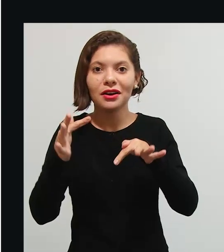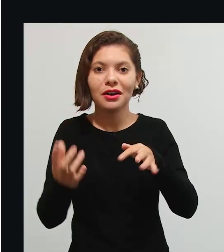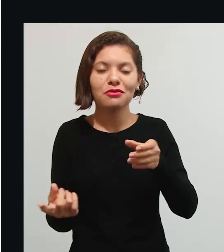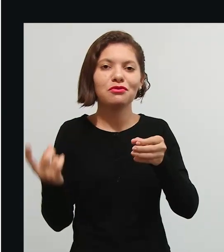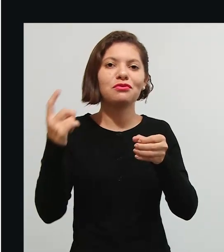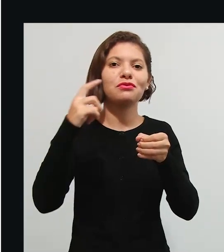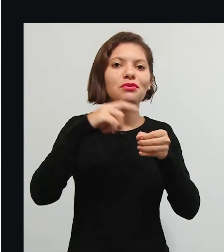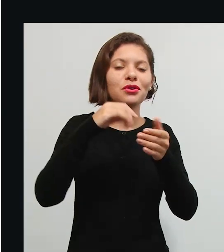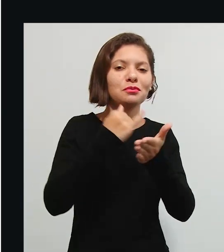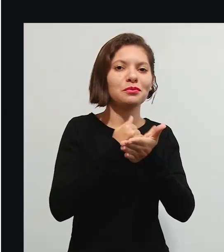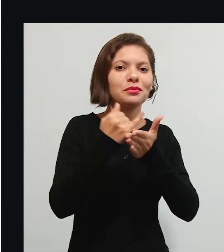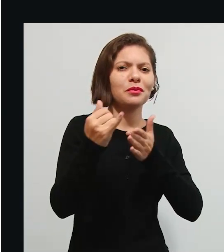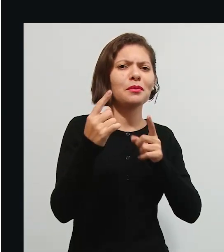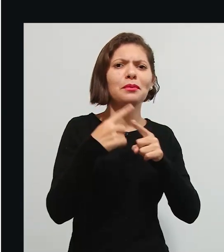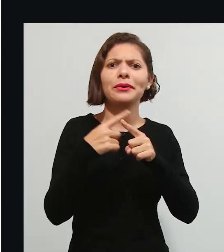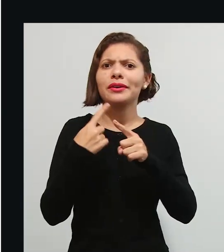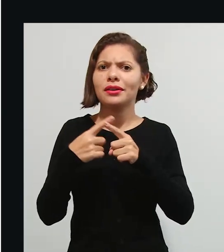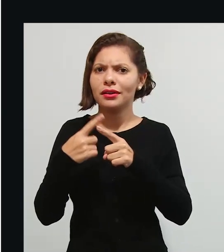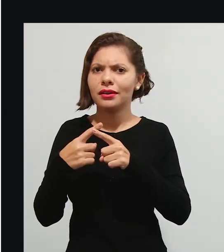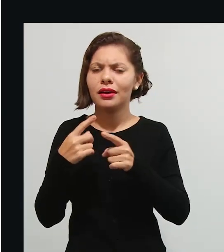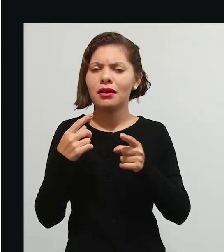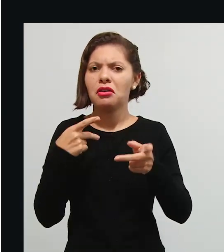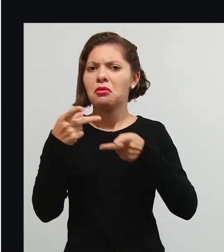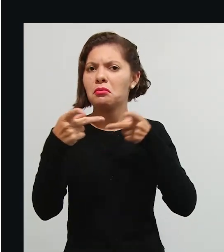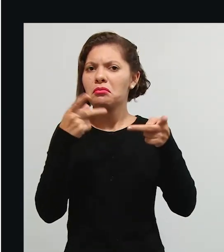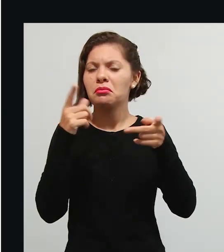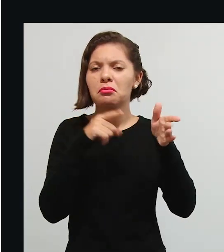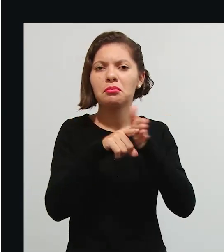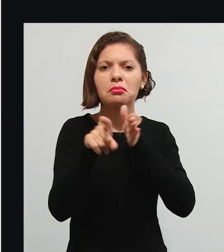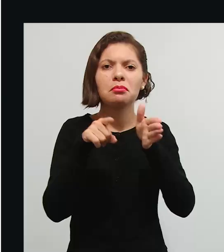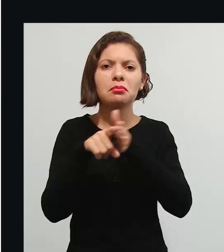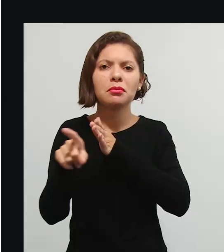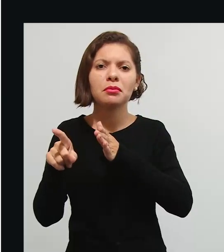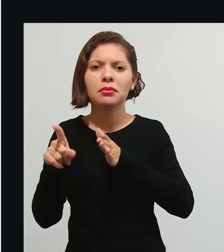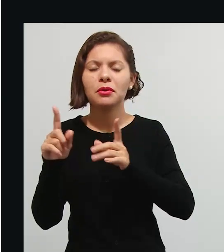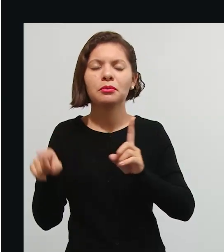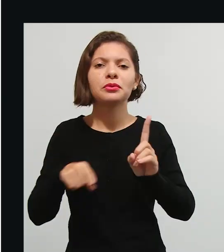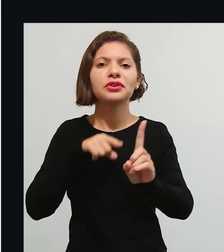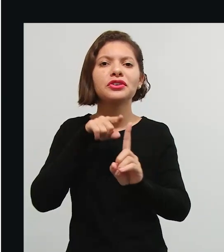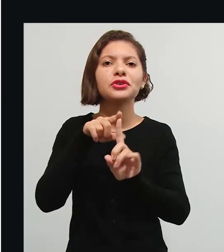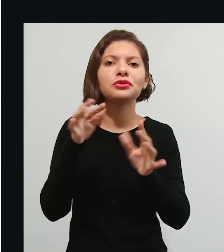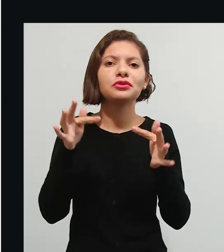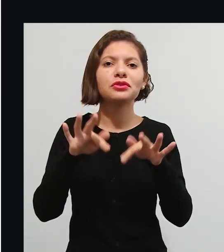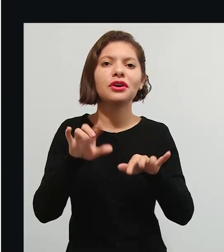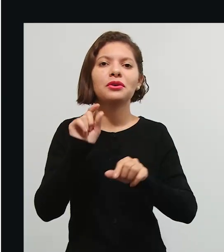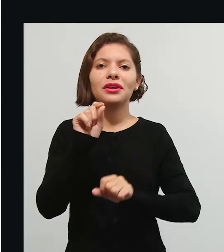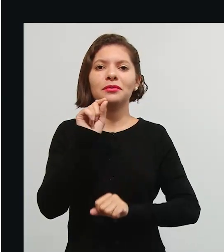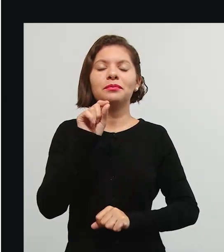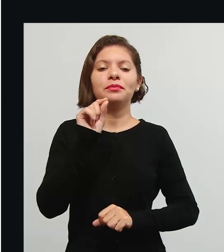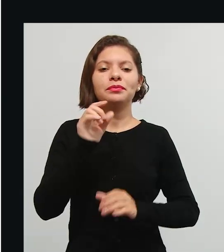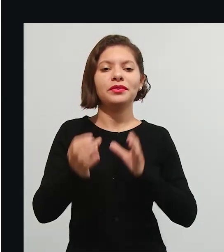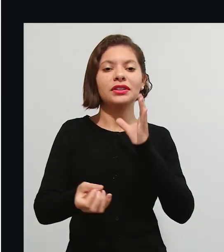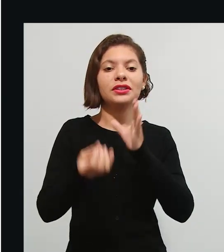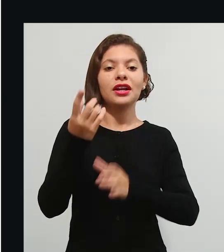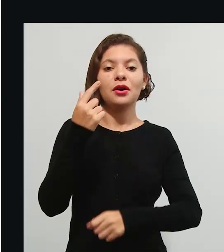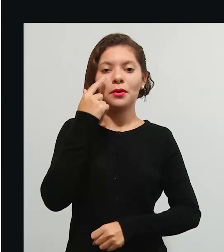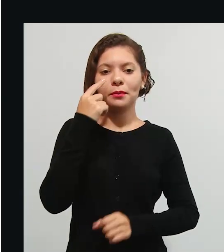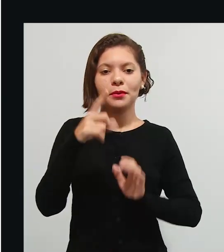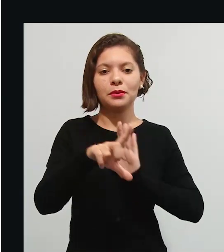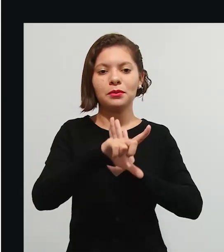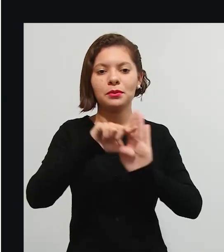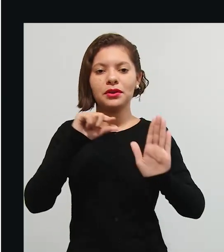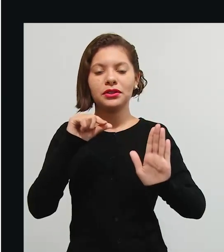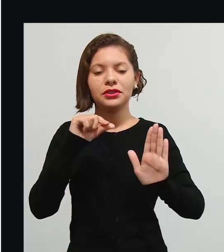Por quê? O projeto de pesquisa, qual que é o objetivo final do projeto de pesquisa? É gerar, como diz o artigo 11 aqui